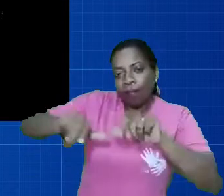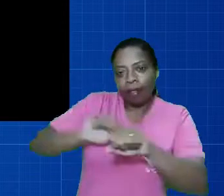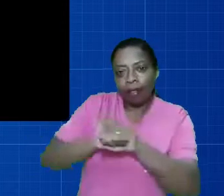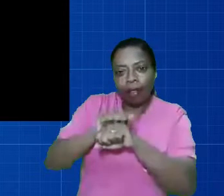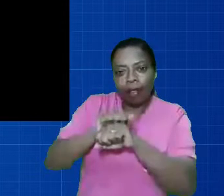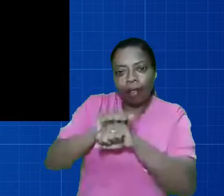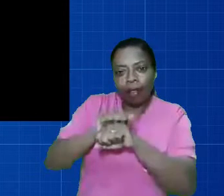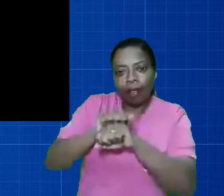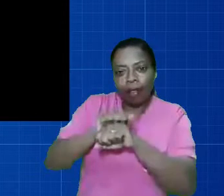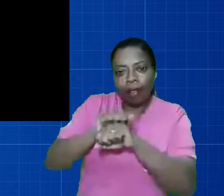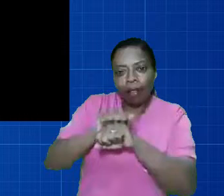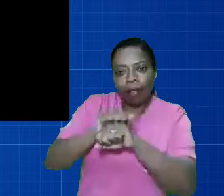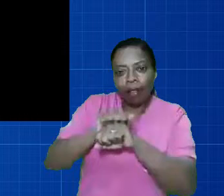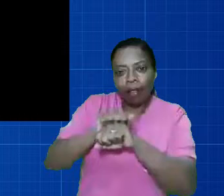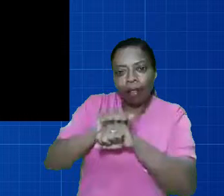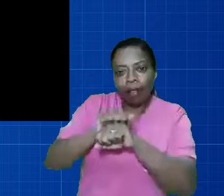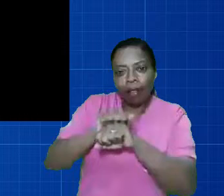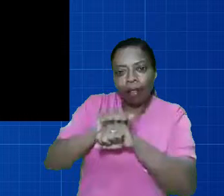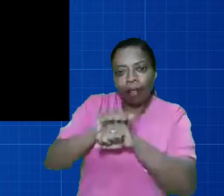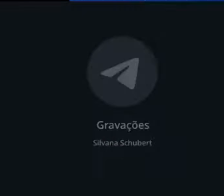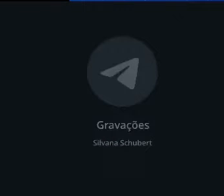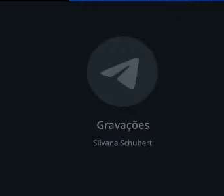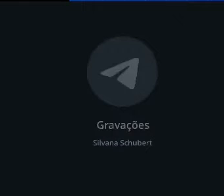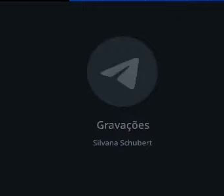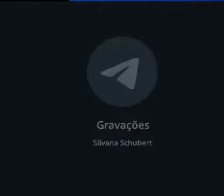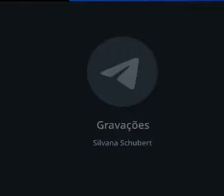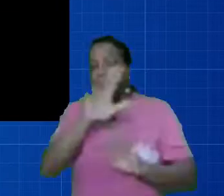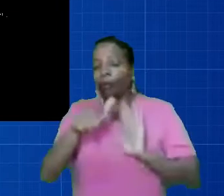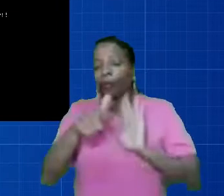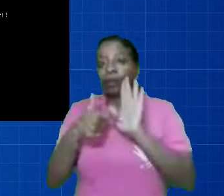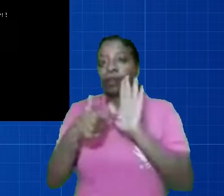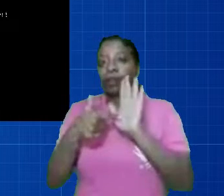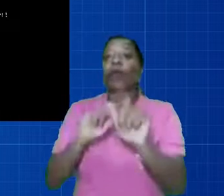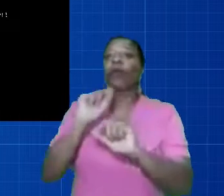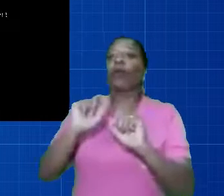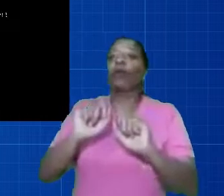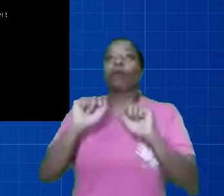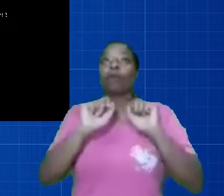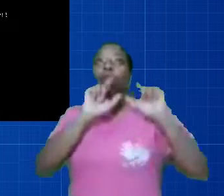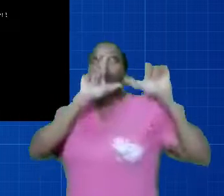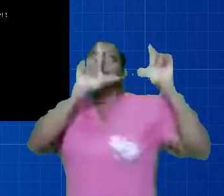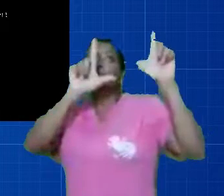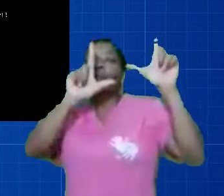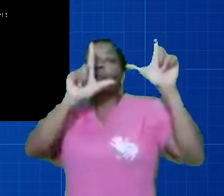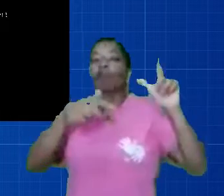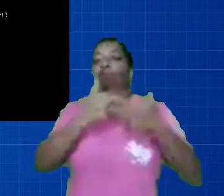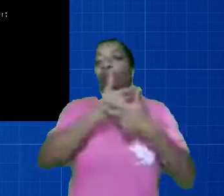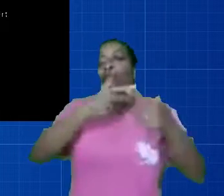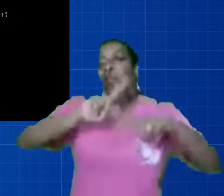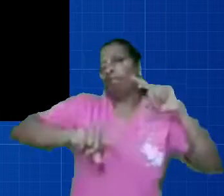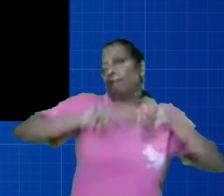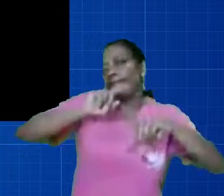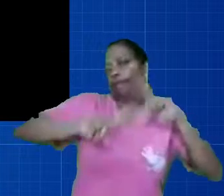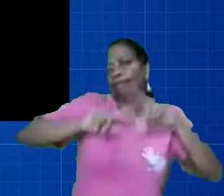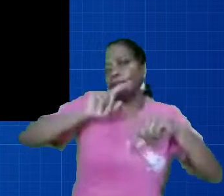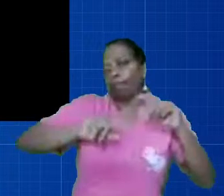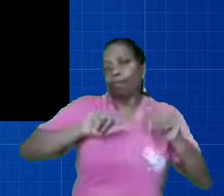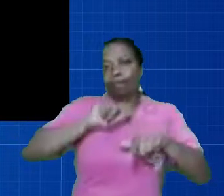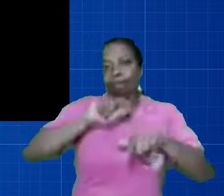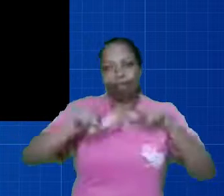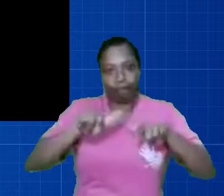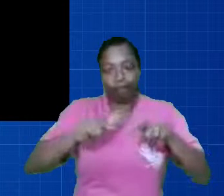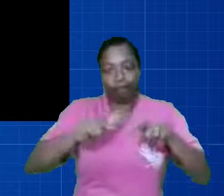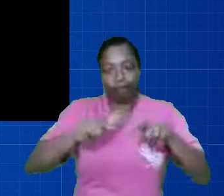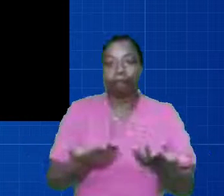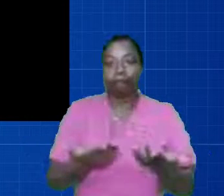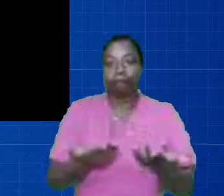vocês não podem ver do lado esquerdo, ali superior, né, o painel com as ferramentas, né. Então,